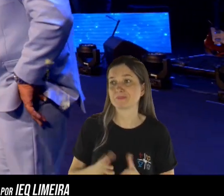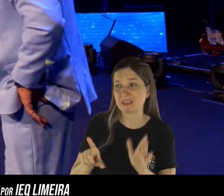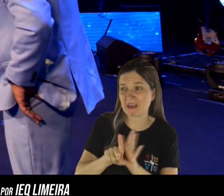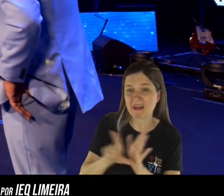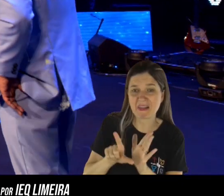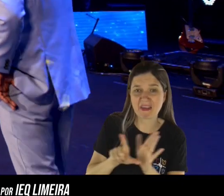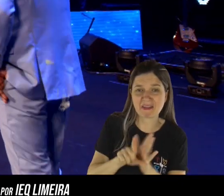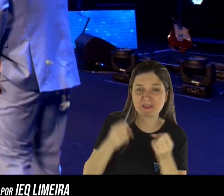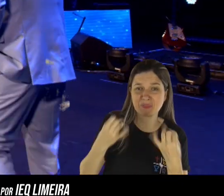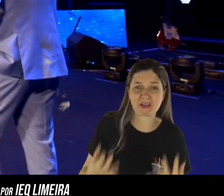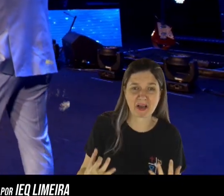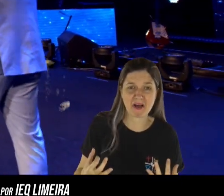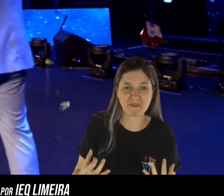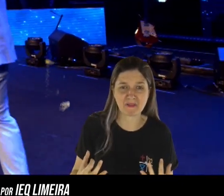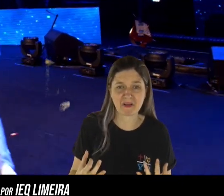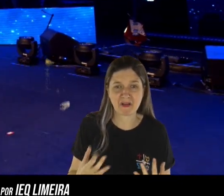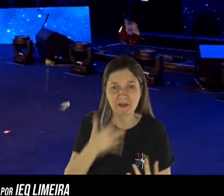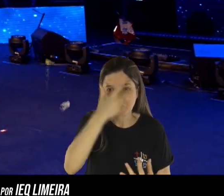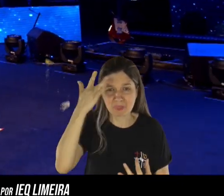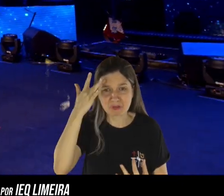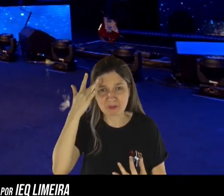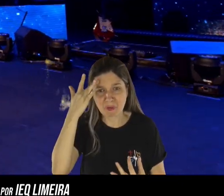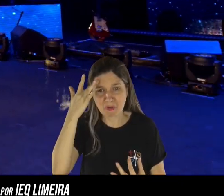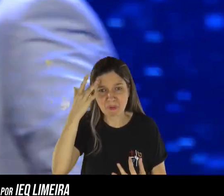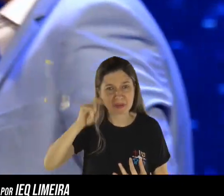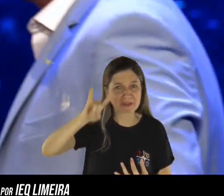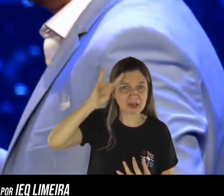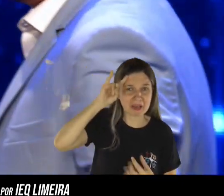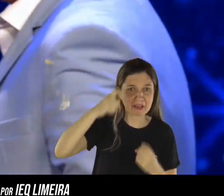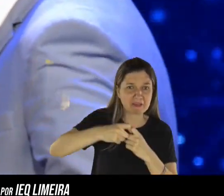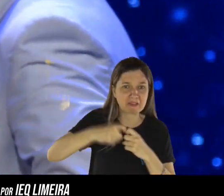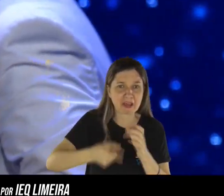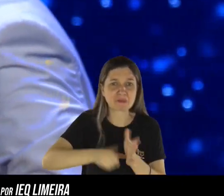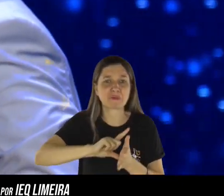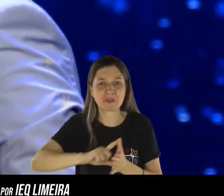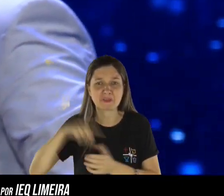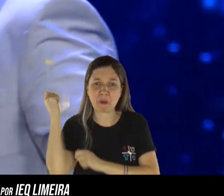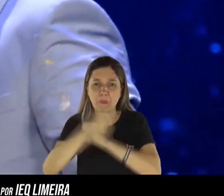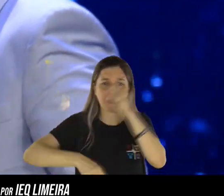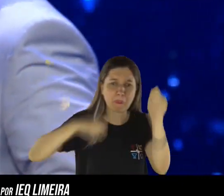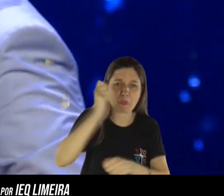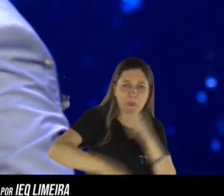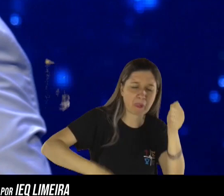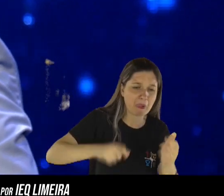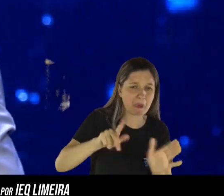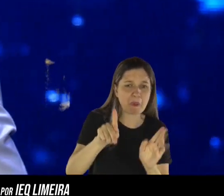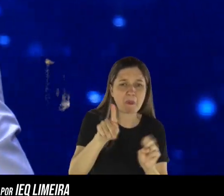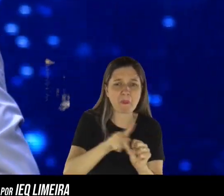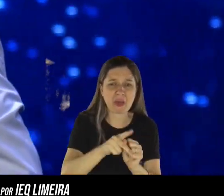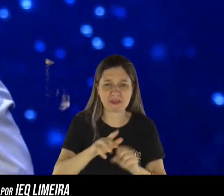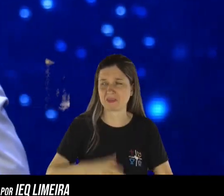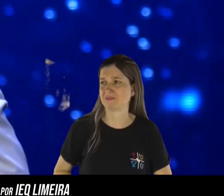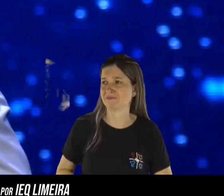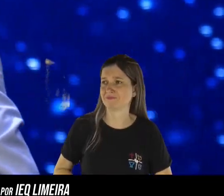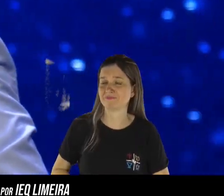que o anjo aparece para José e fala o quê? Não tema, José.